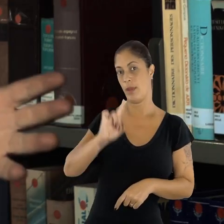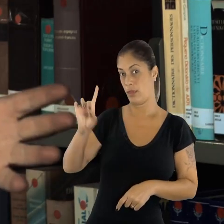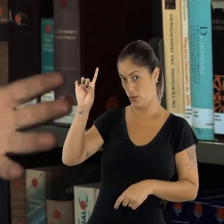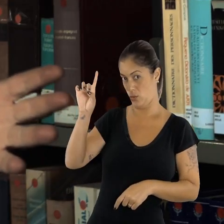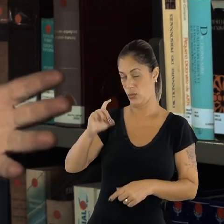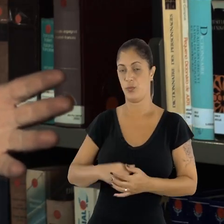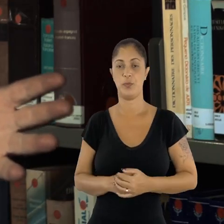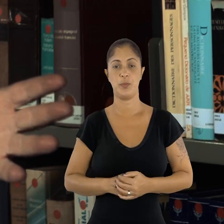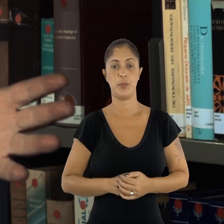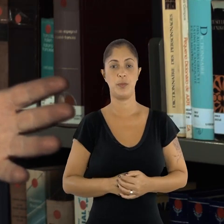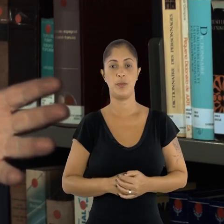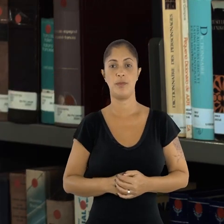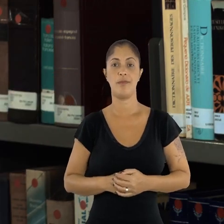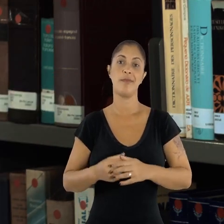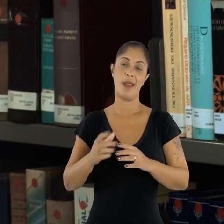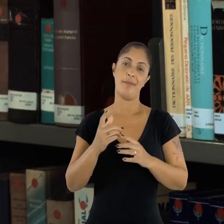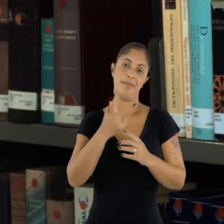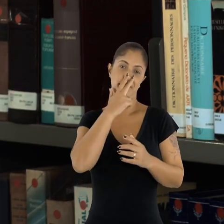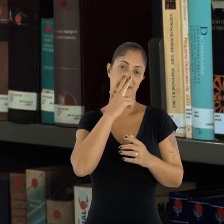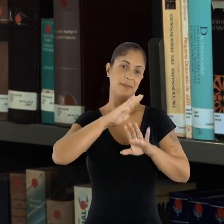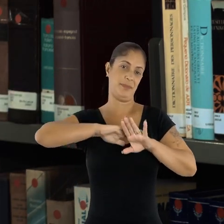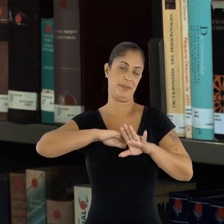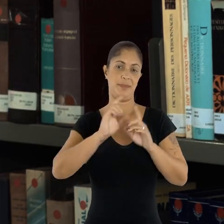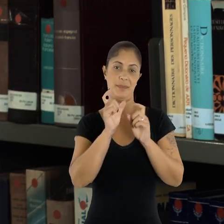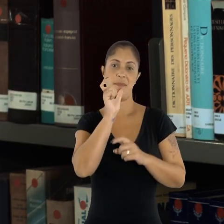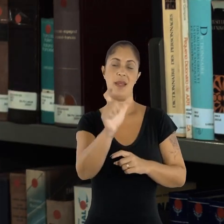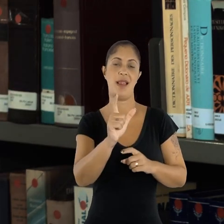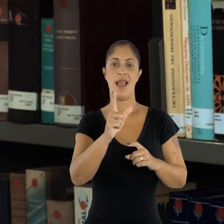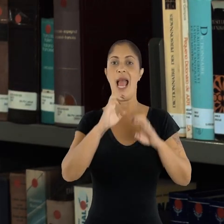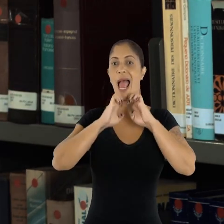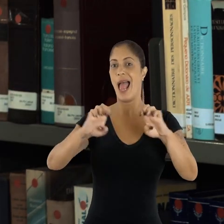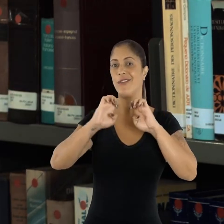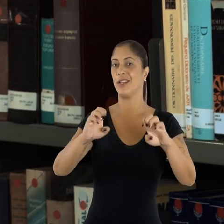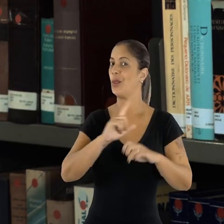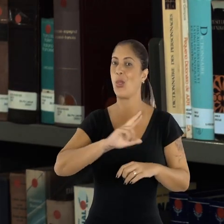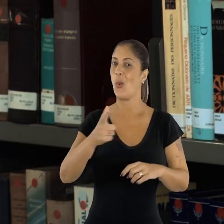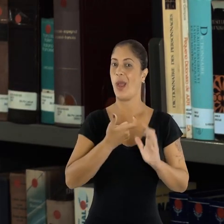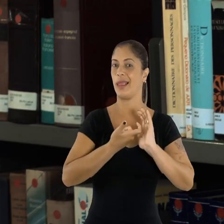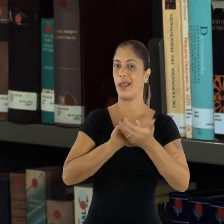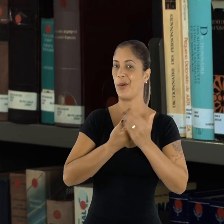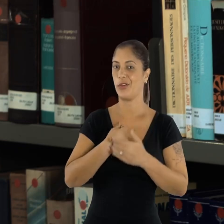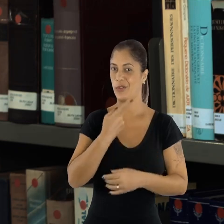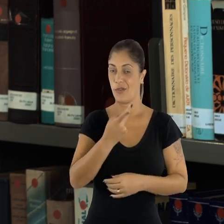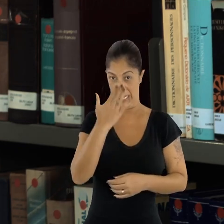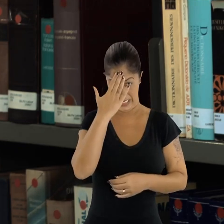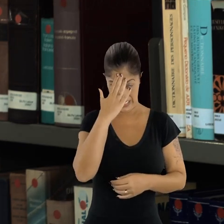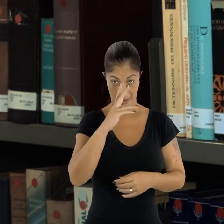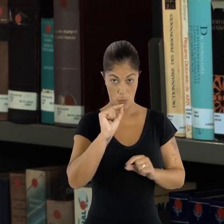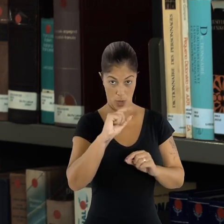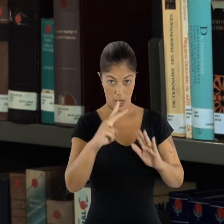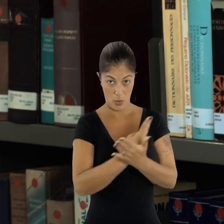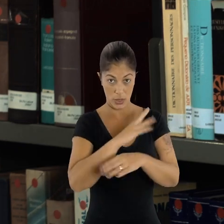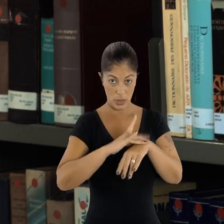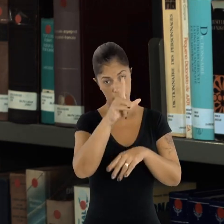de Deus. Em outras palavras, quer dizer, o Evangelho não chega a essa terminologia que eu vou usar, mas se você quer saber